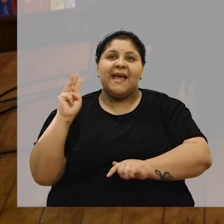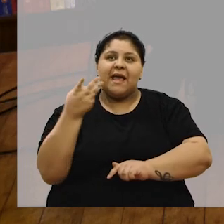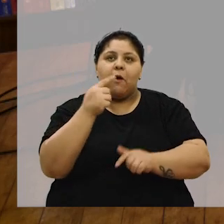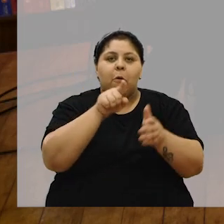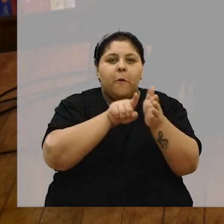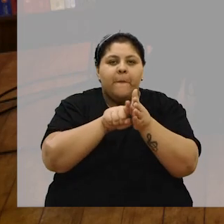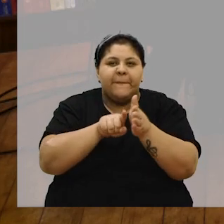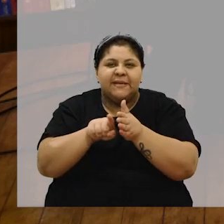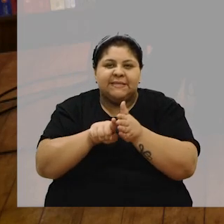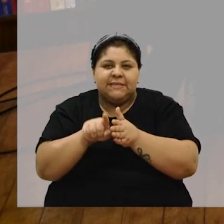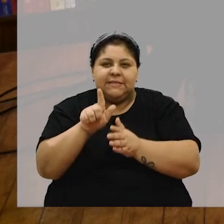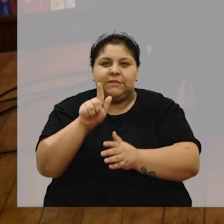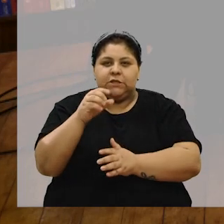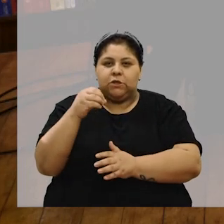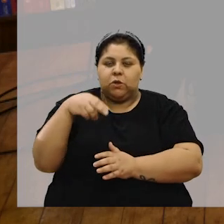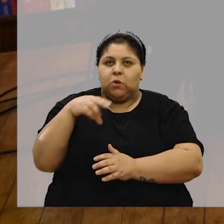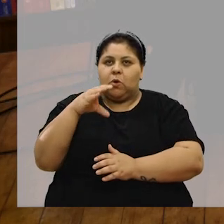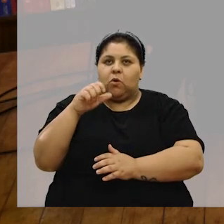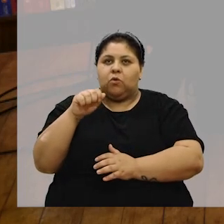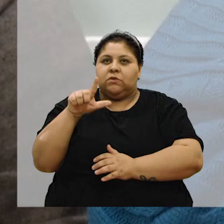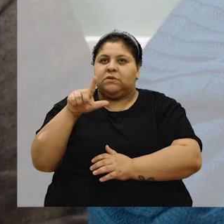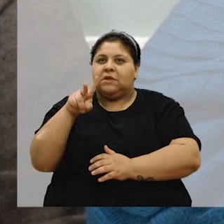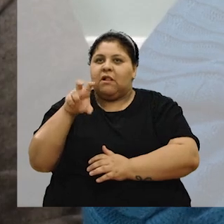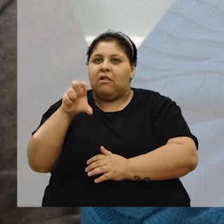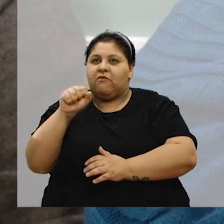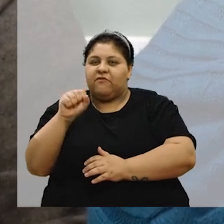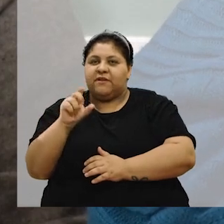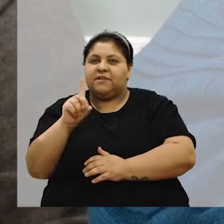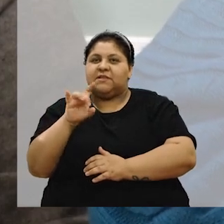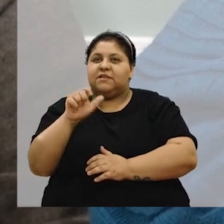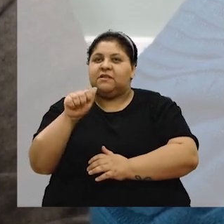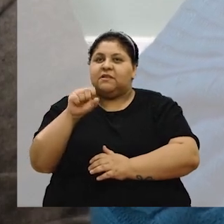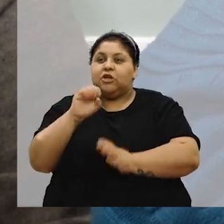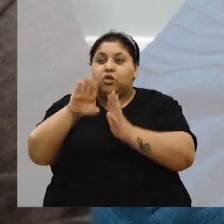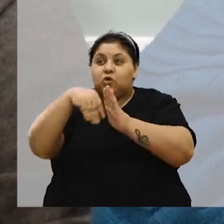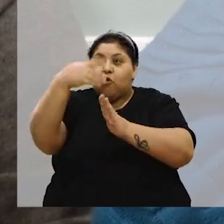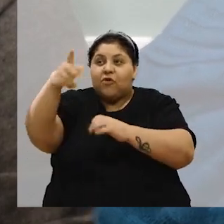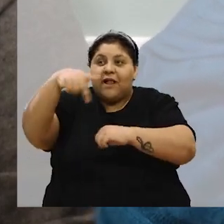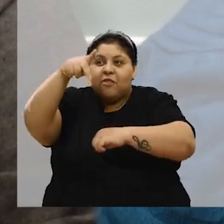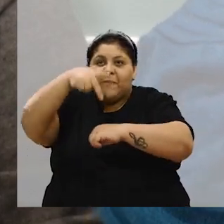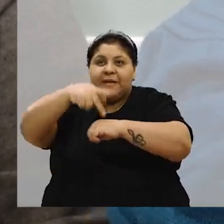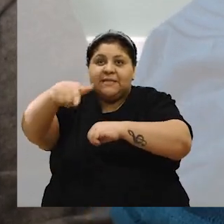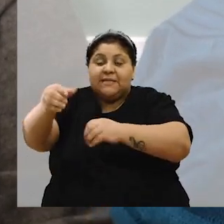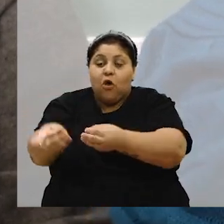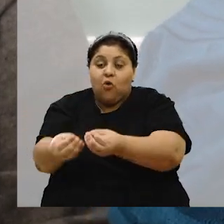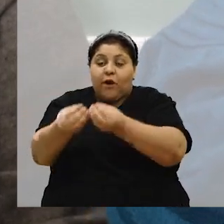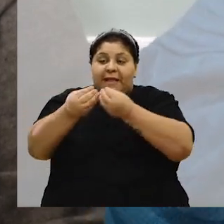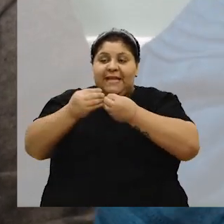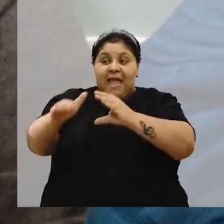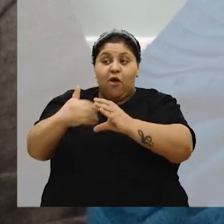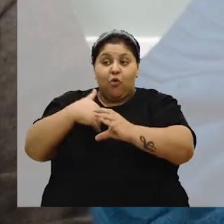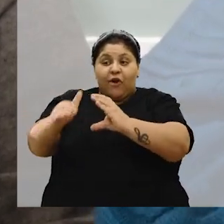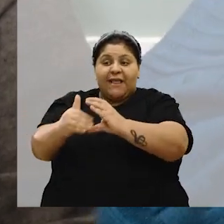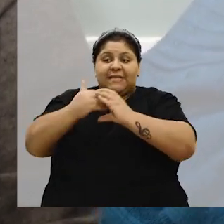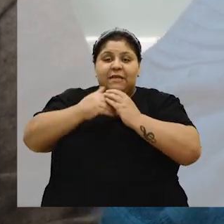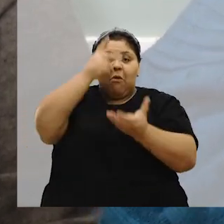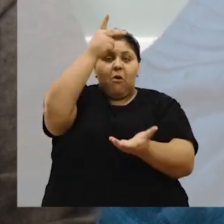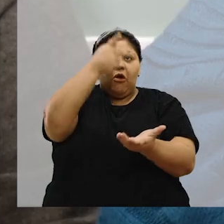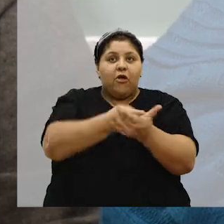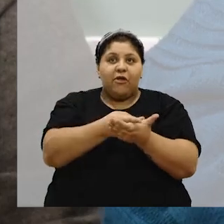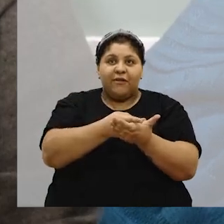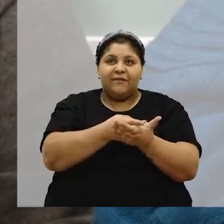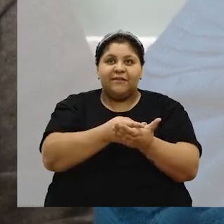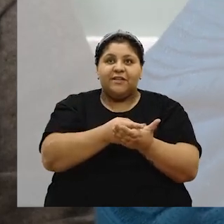pesquisa sobre Gonçalves Dias. Então, do outro lado do país, eu recebi uma honraria, uma escritora